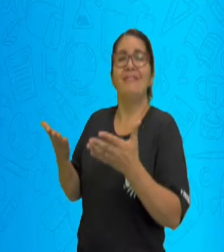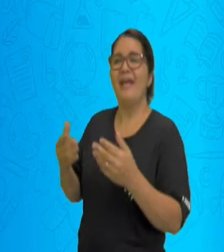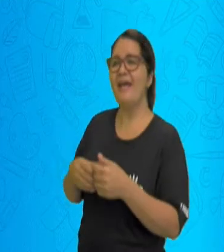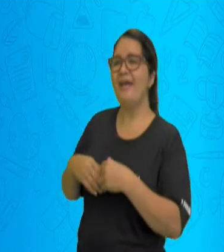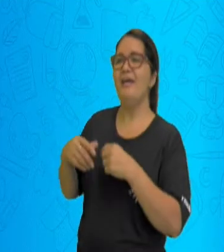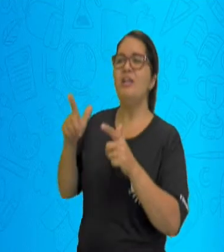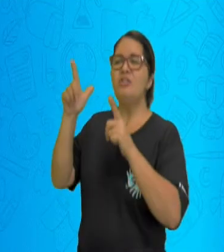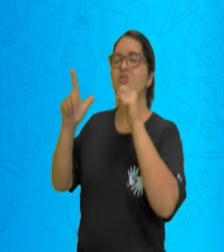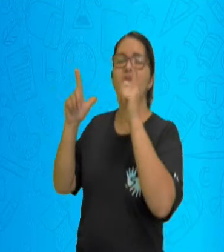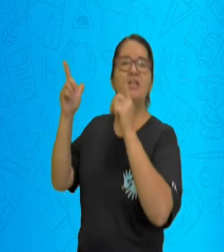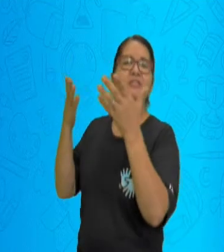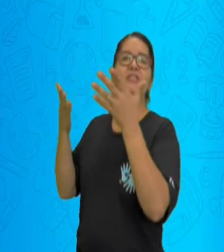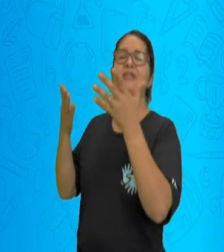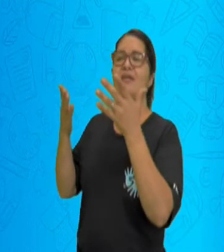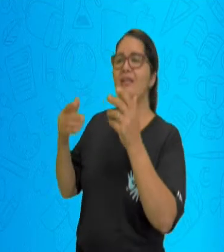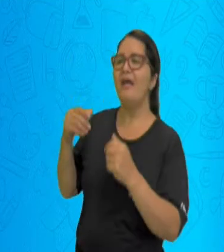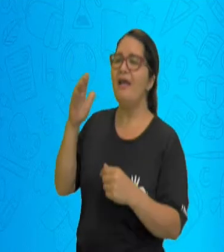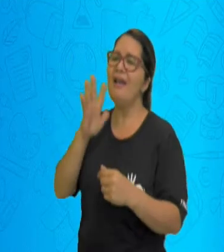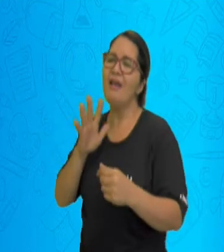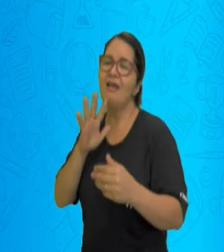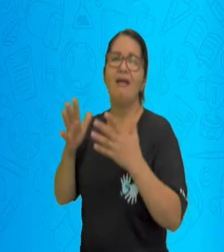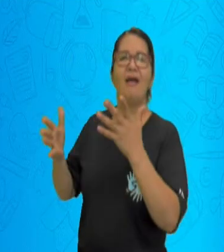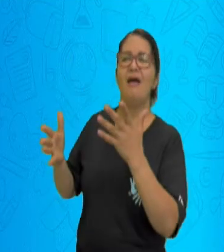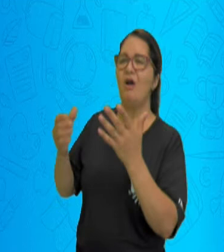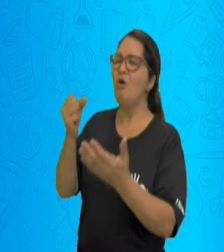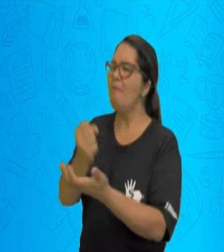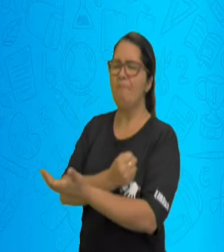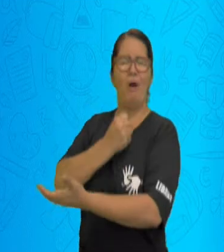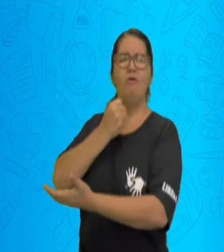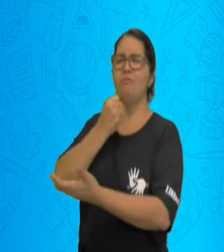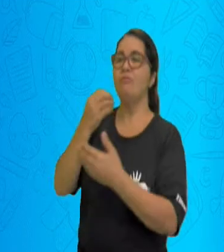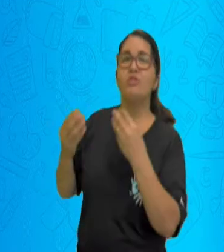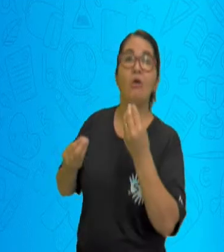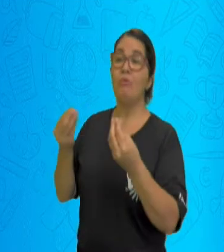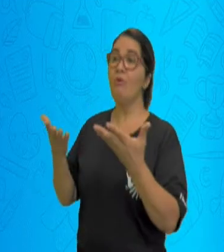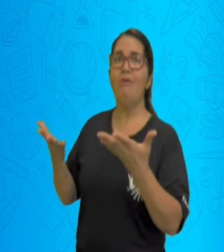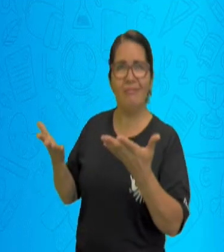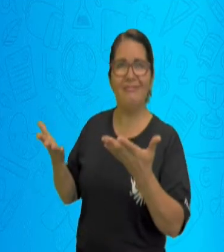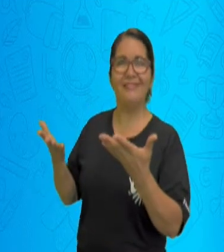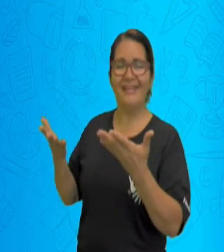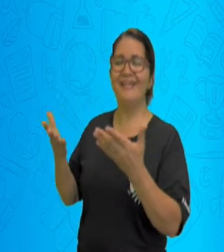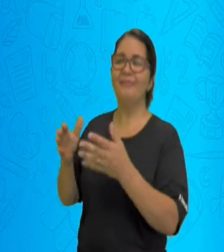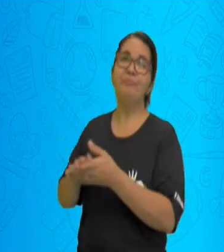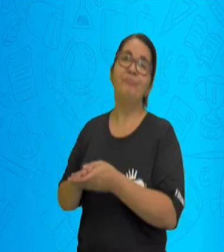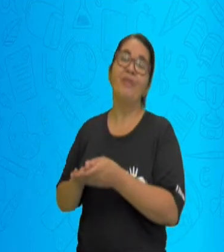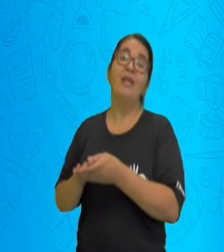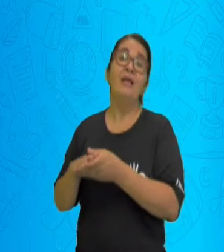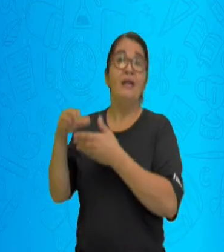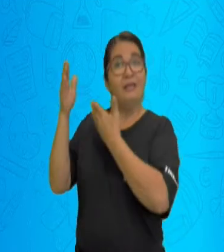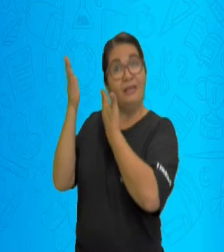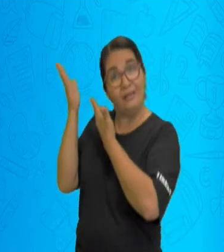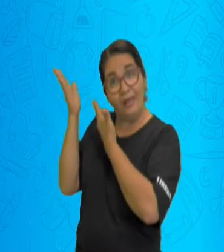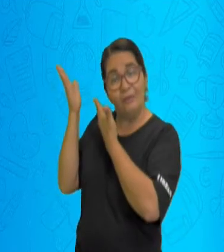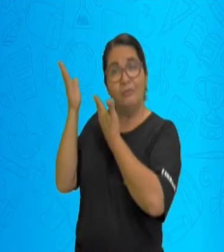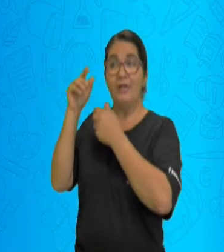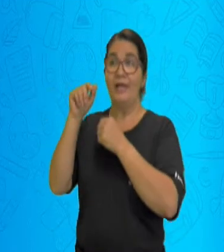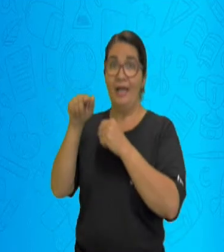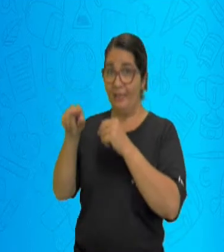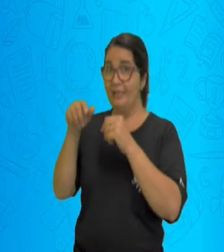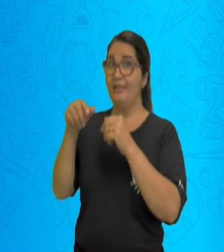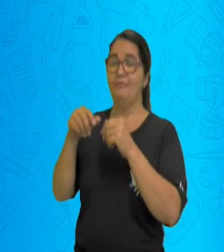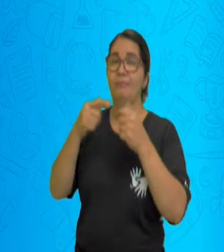Características, então, da linguagem informal. Não se preocupa com o uso correto das formas